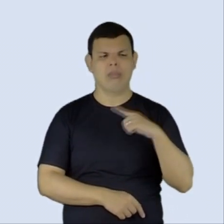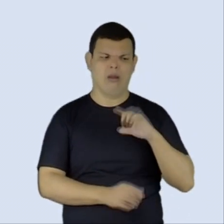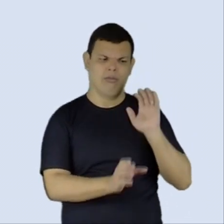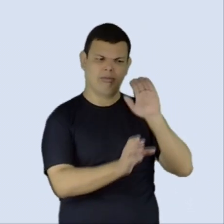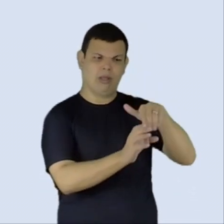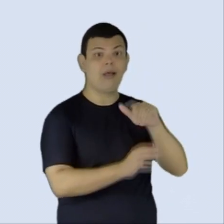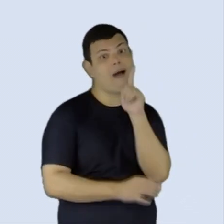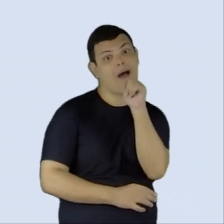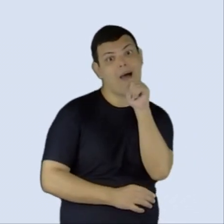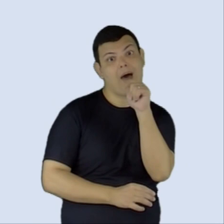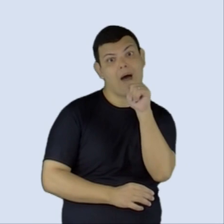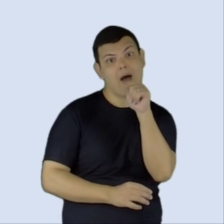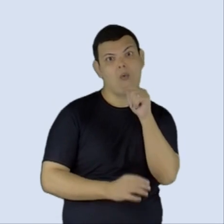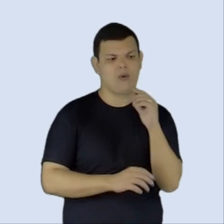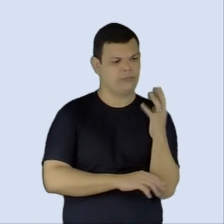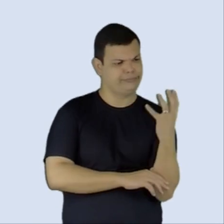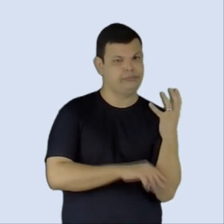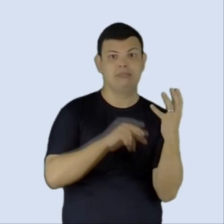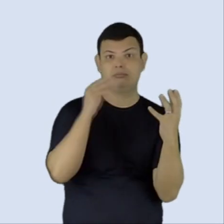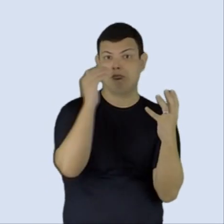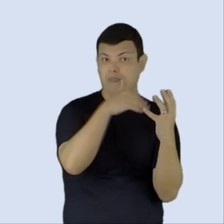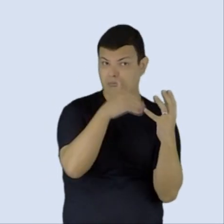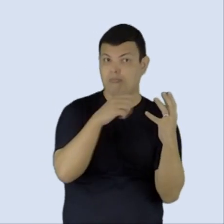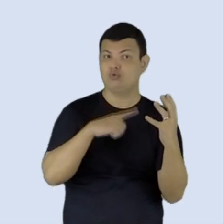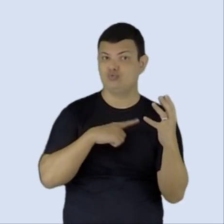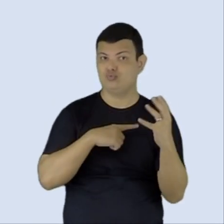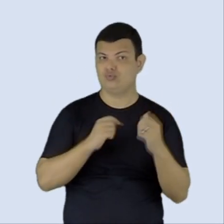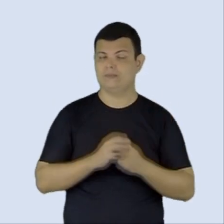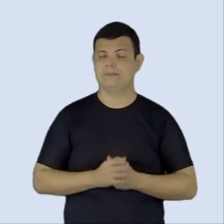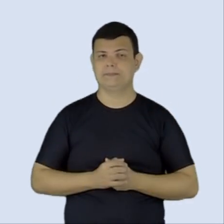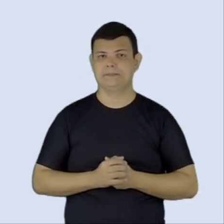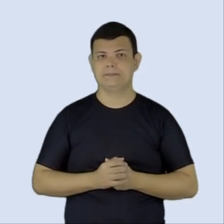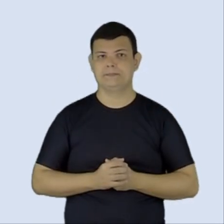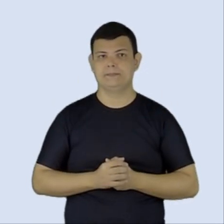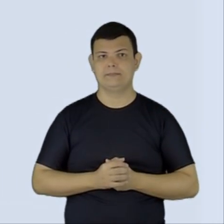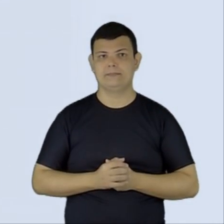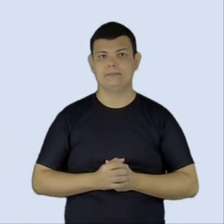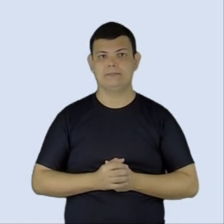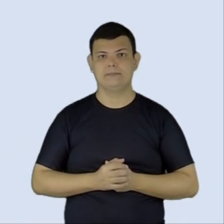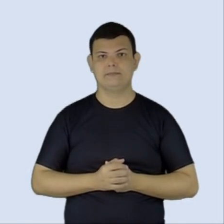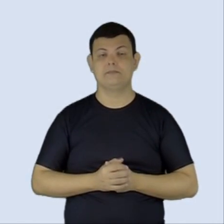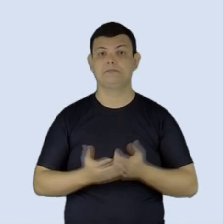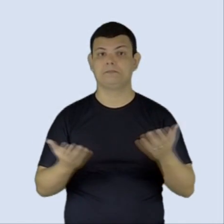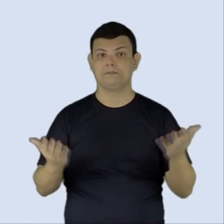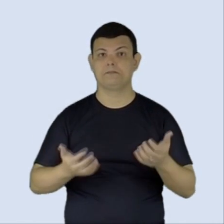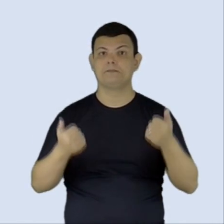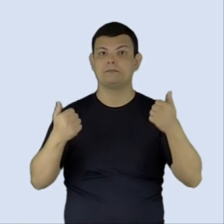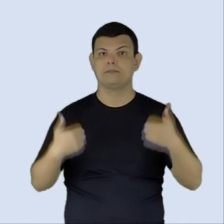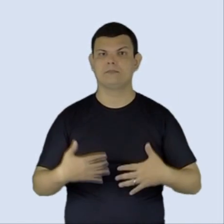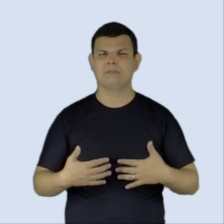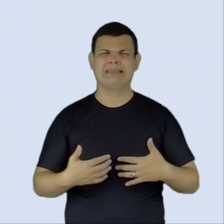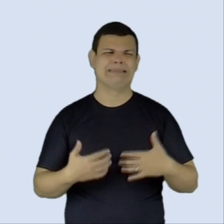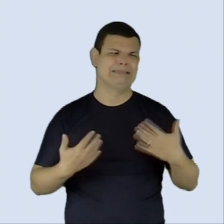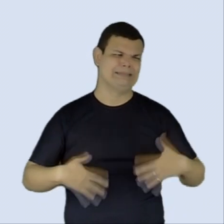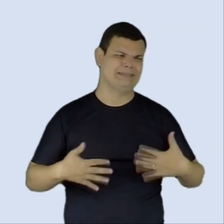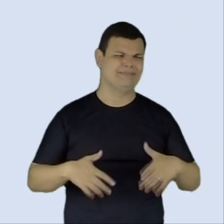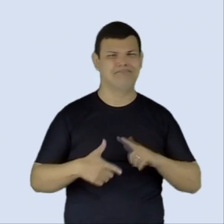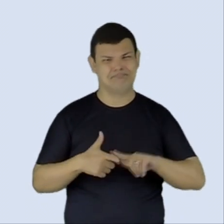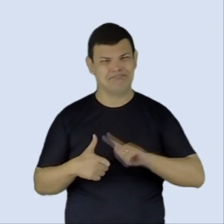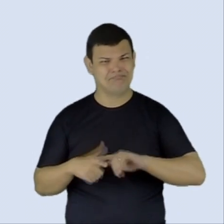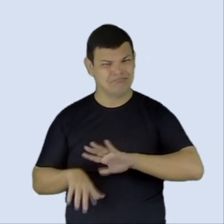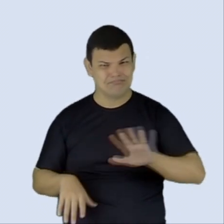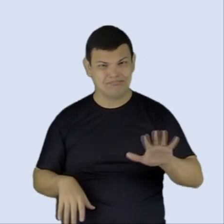um pouco de água dentro dela própria. Agora a gente vai falar não só de tristeza, mas também